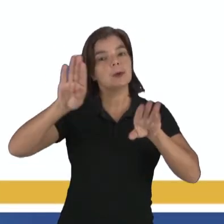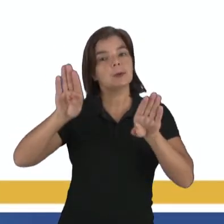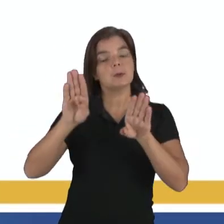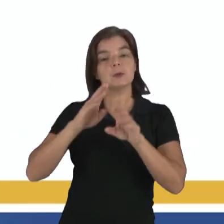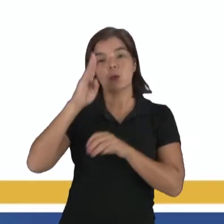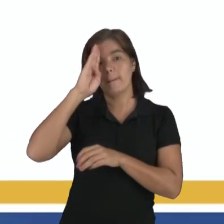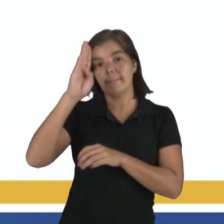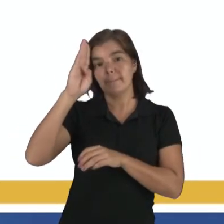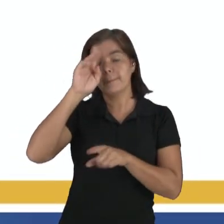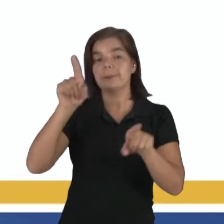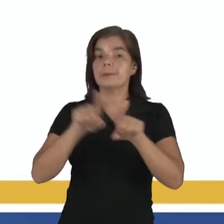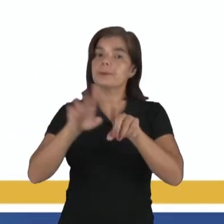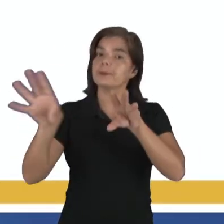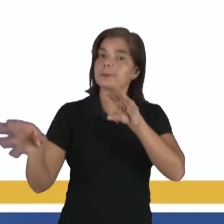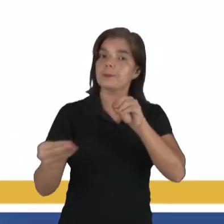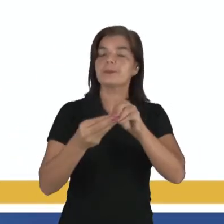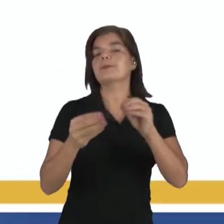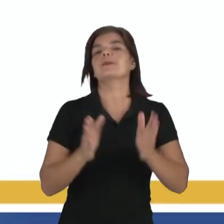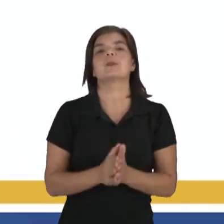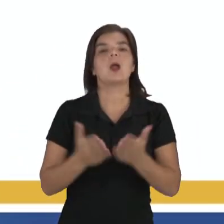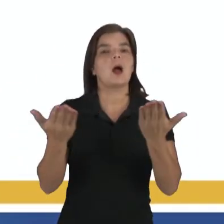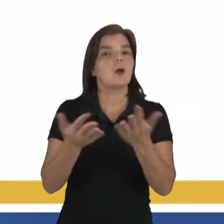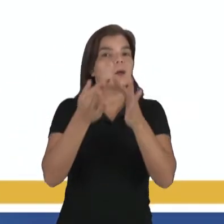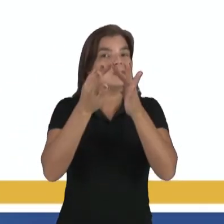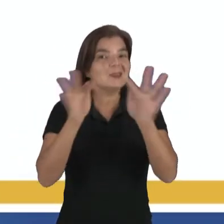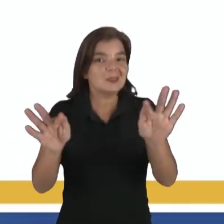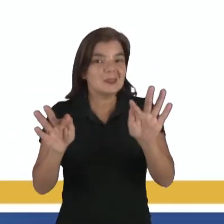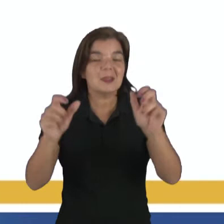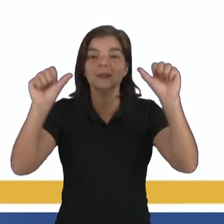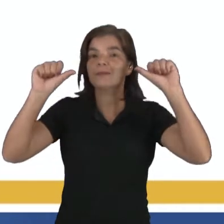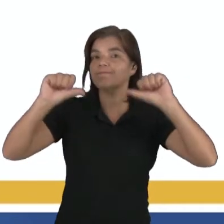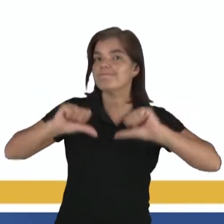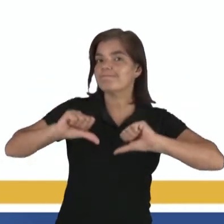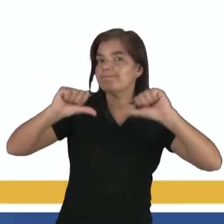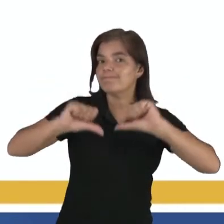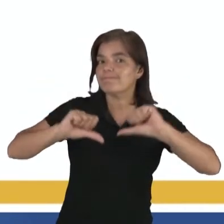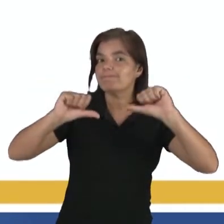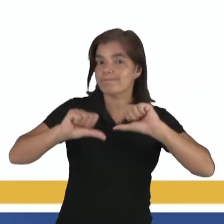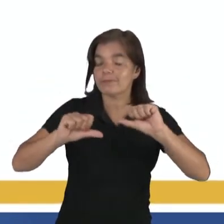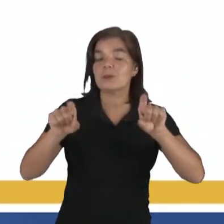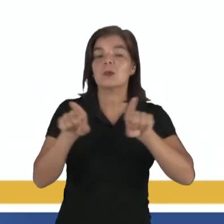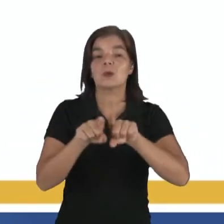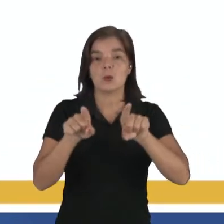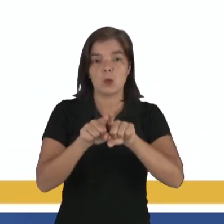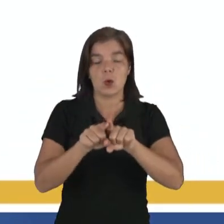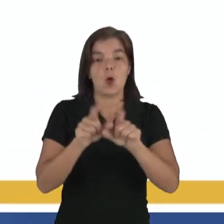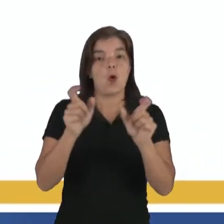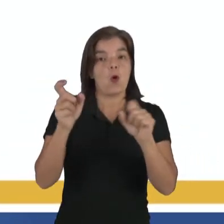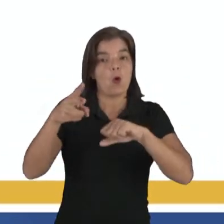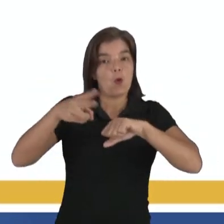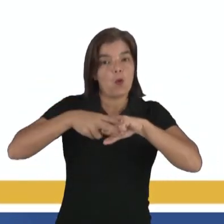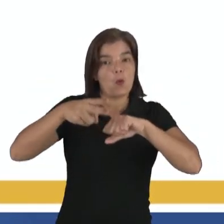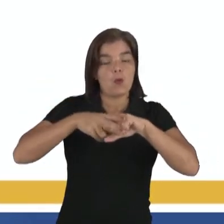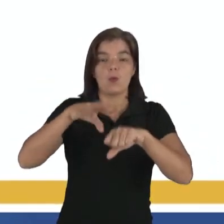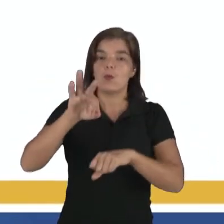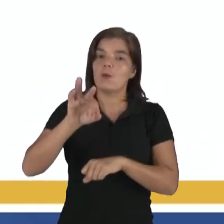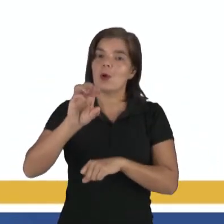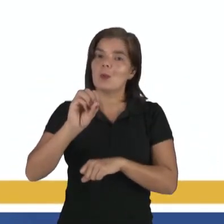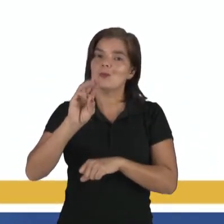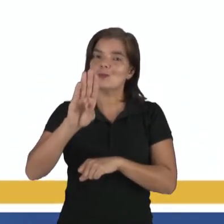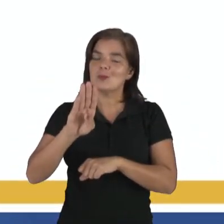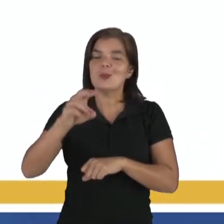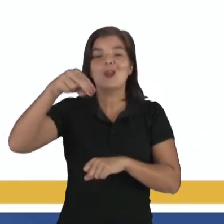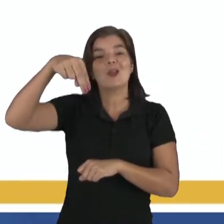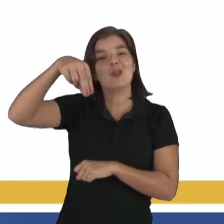ing. Já nas frases negativas, o que você tem que fazer? Você tem que colocar o verbo to be na forma